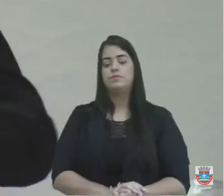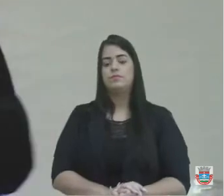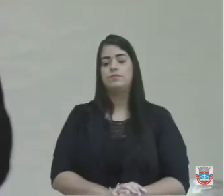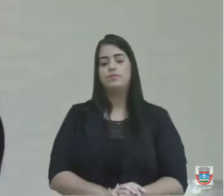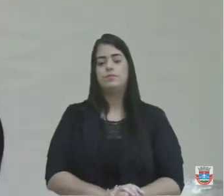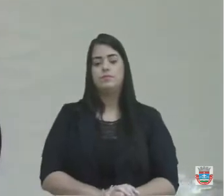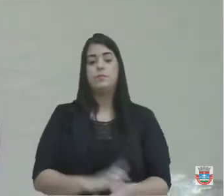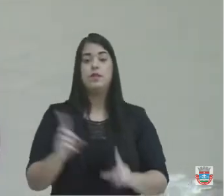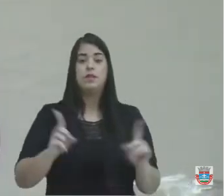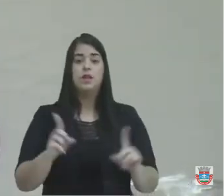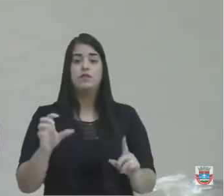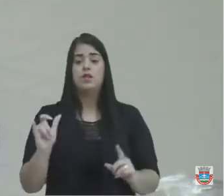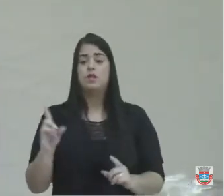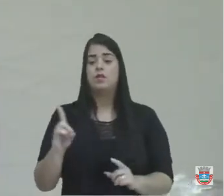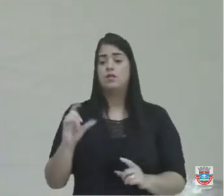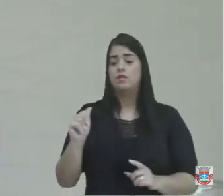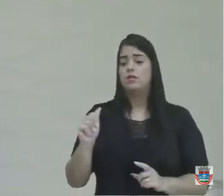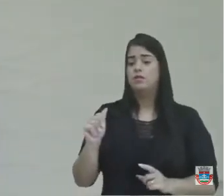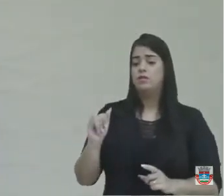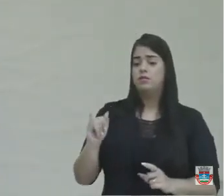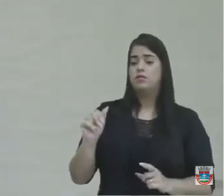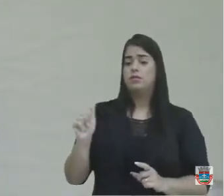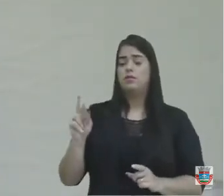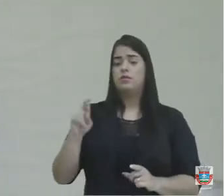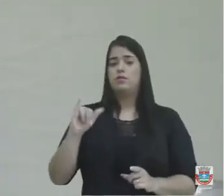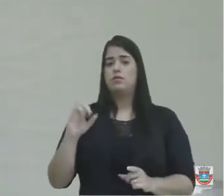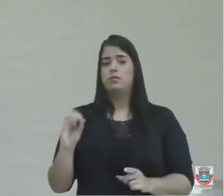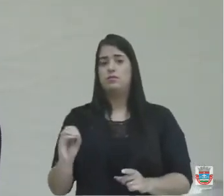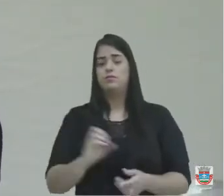Agreste tv diário hoje